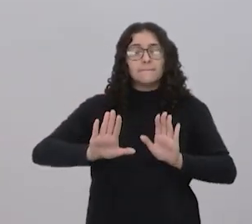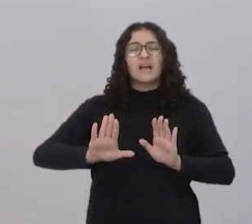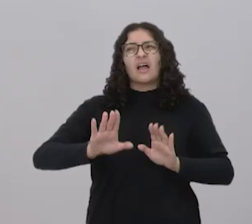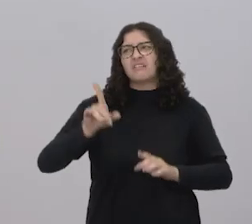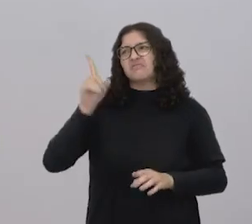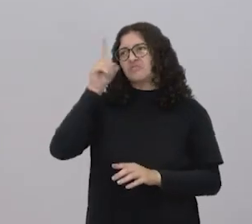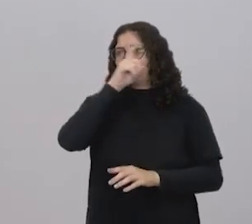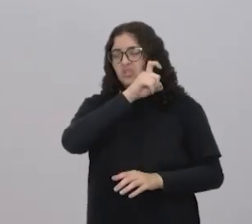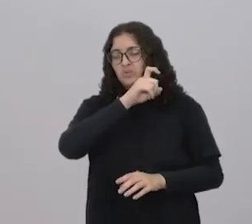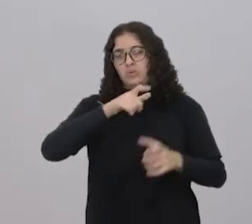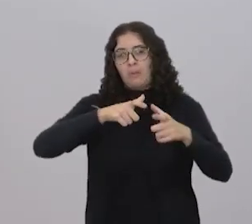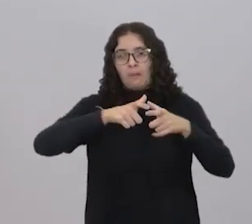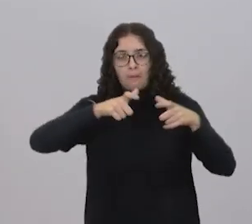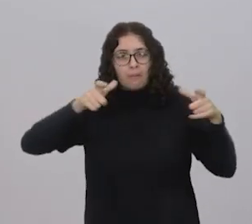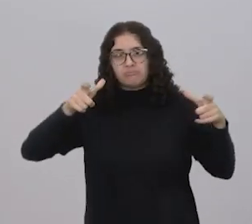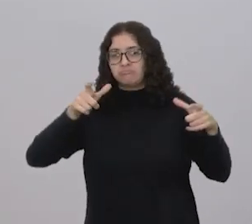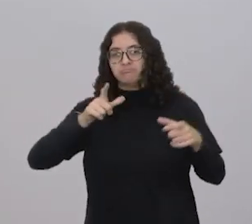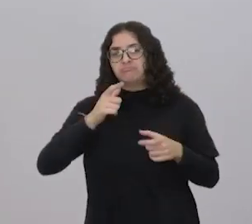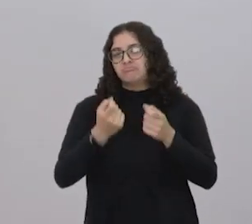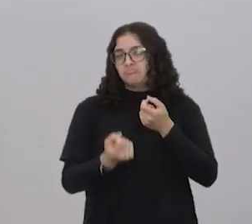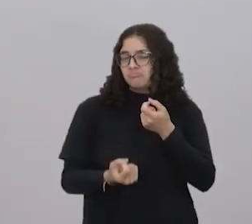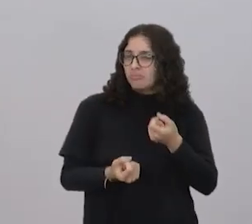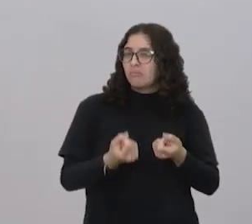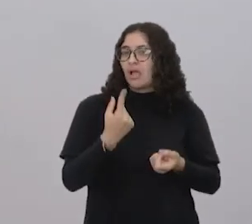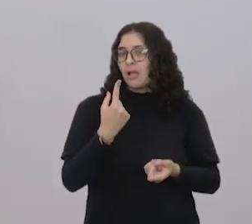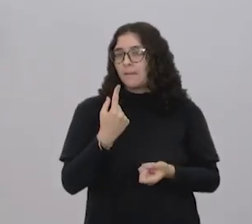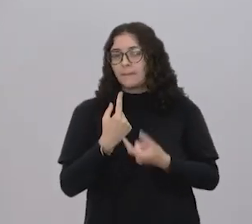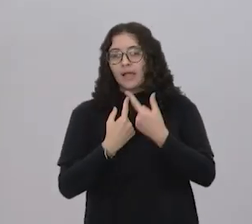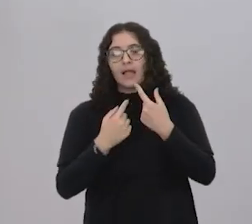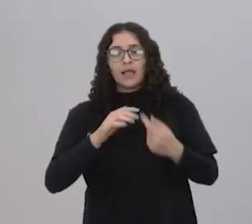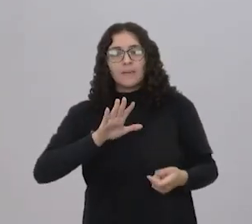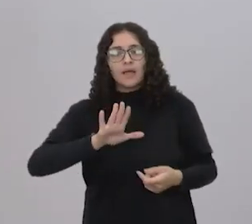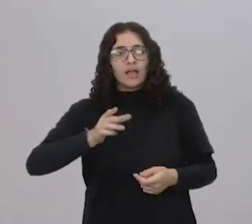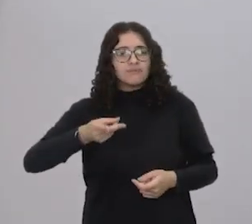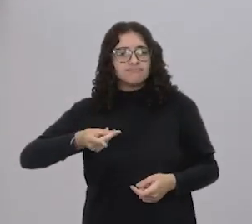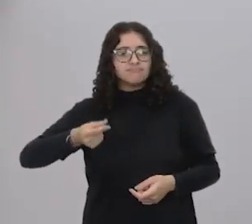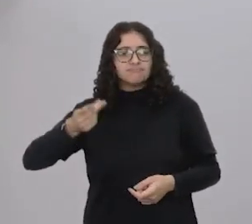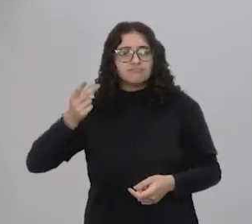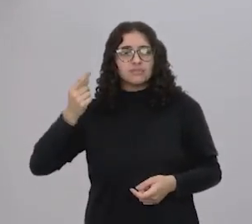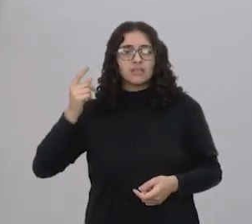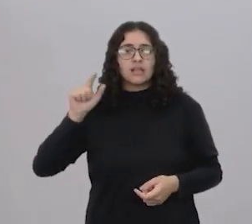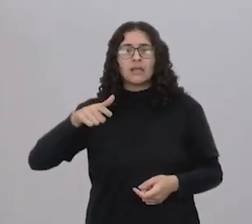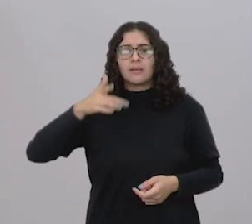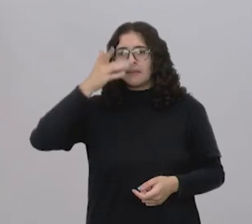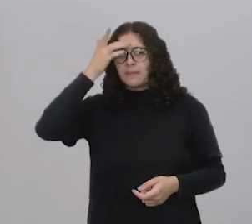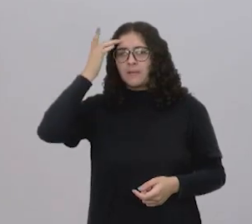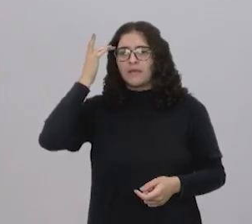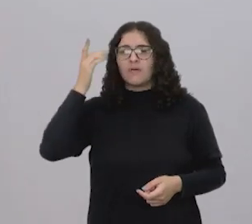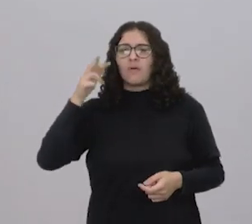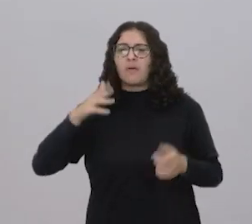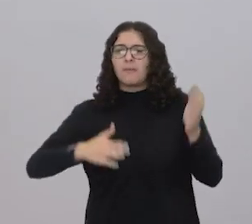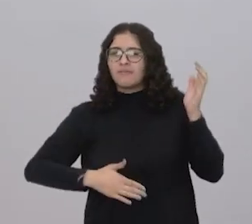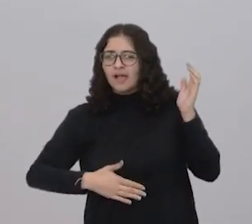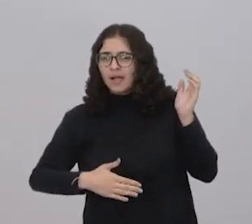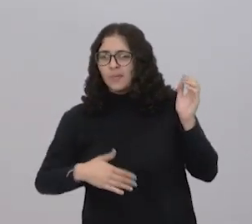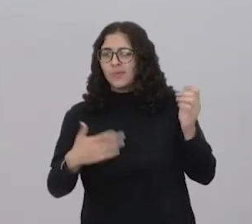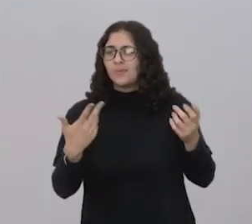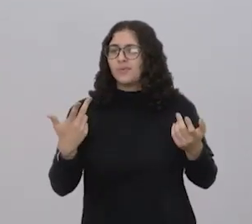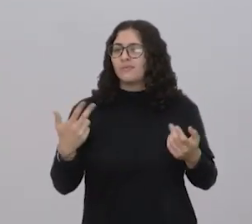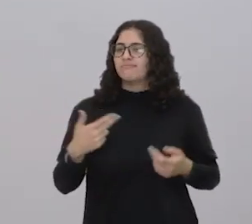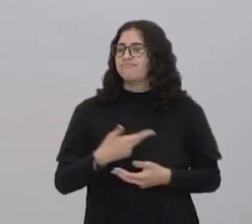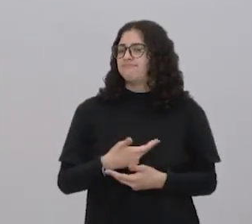raro. Mas durante muito tempo, o tatuagem era visto como caso de pessoas baderneiras, como caso